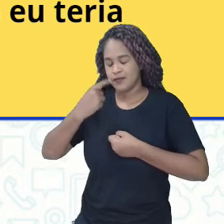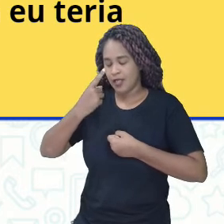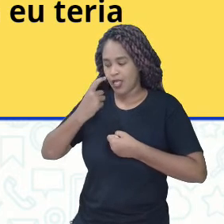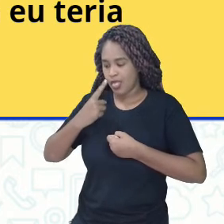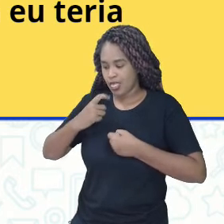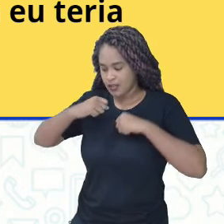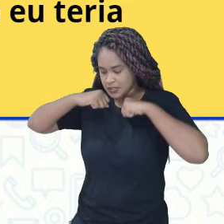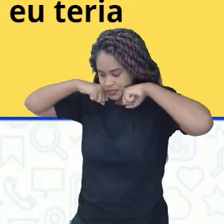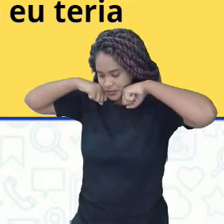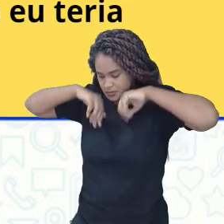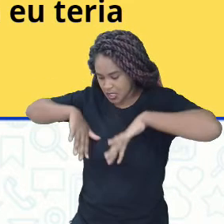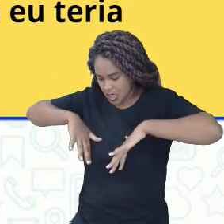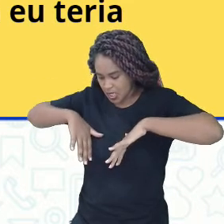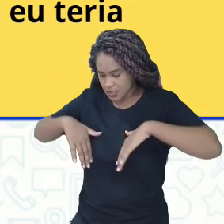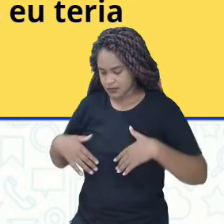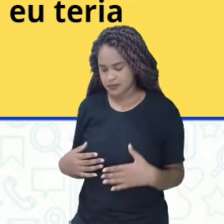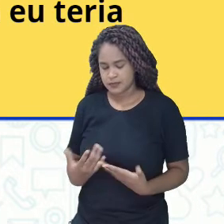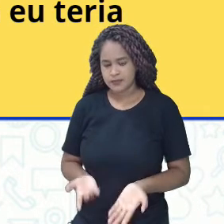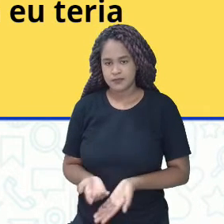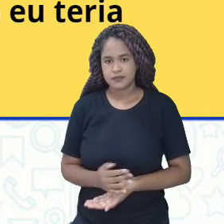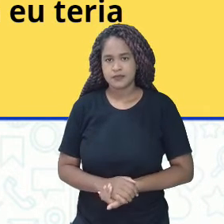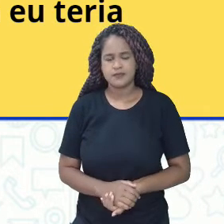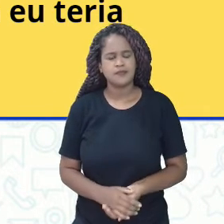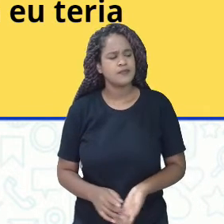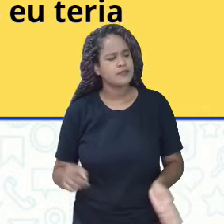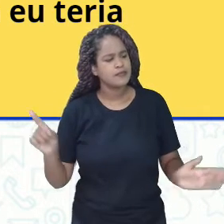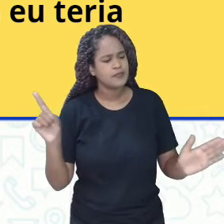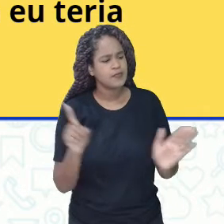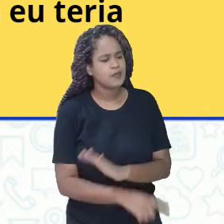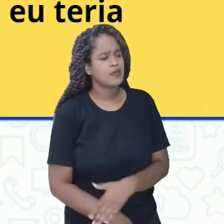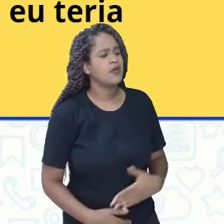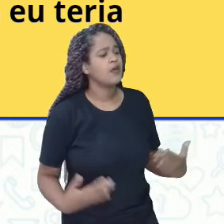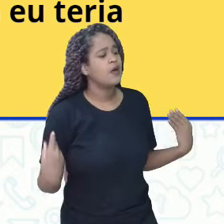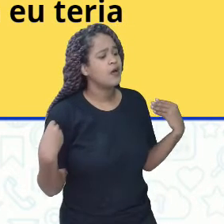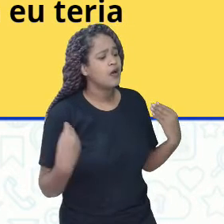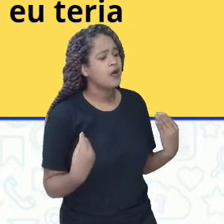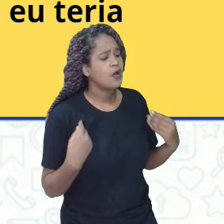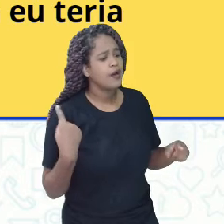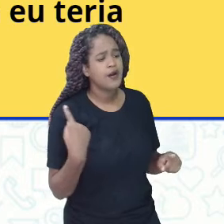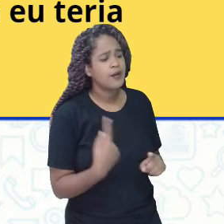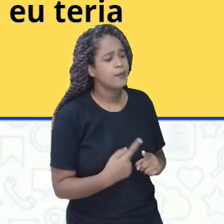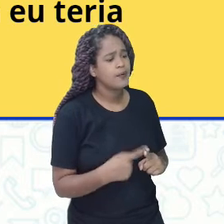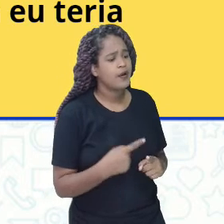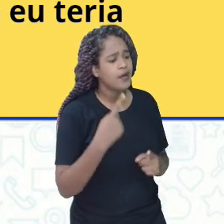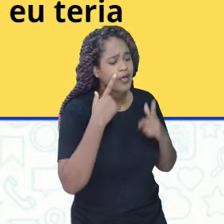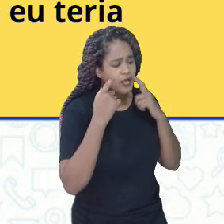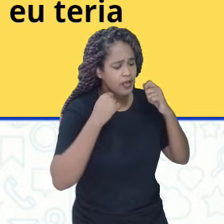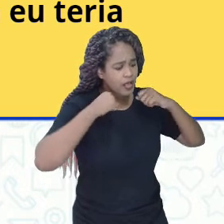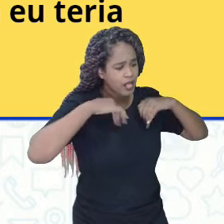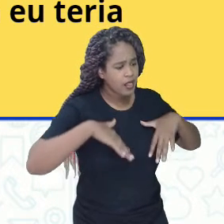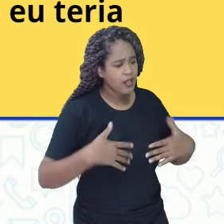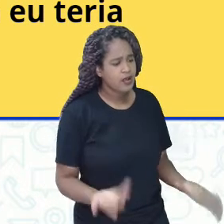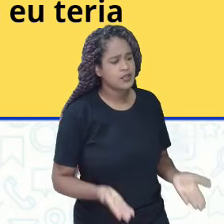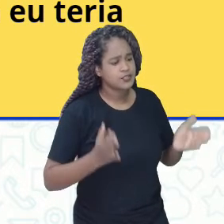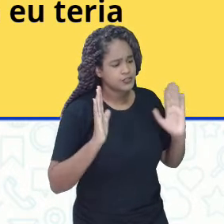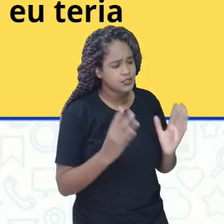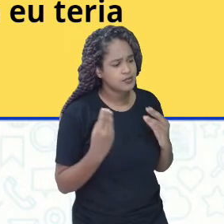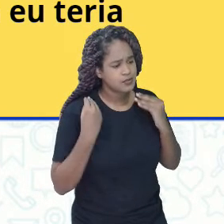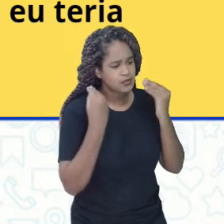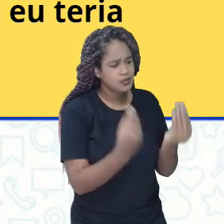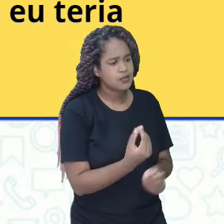choro. Pergunta então a mãe: o que foi dessa vez? já não te dei os 10